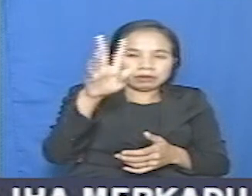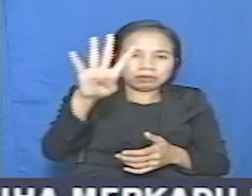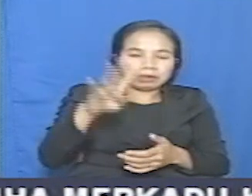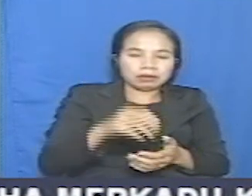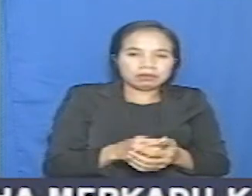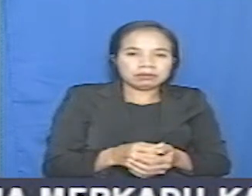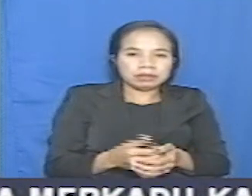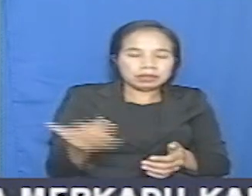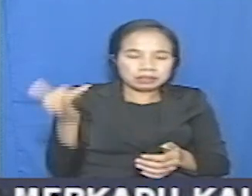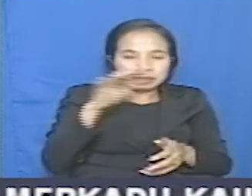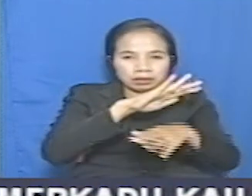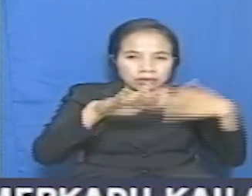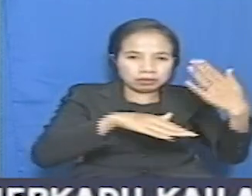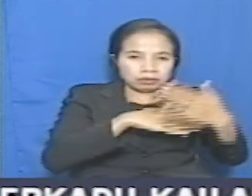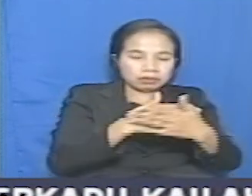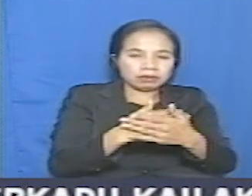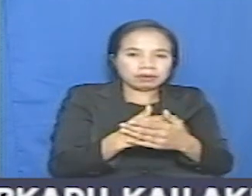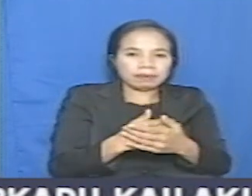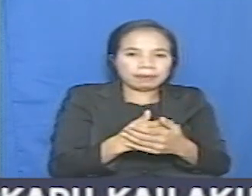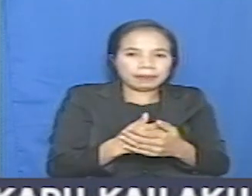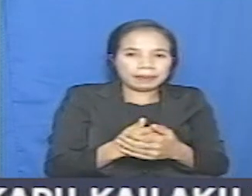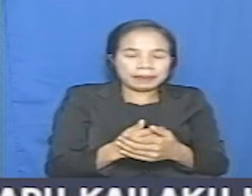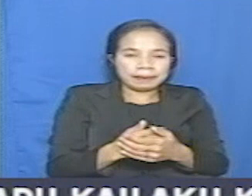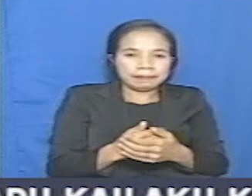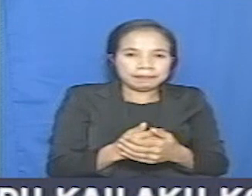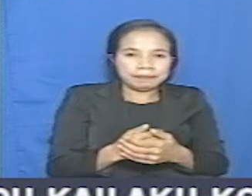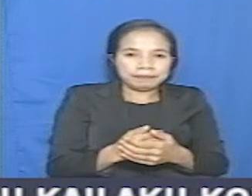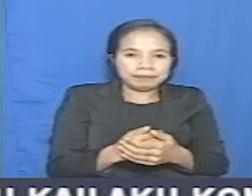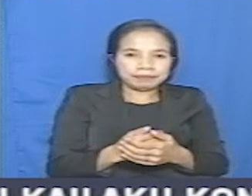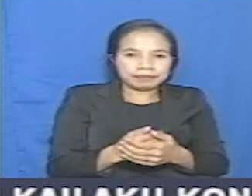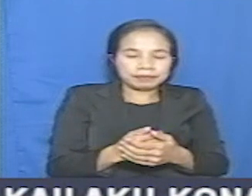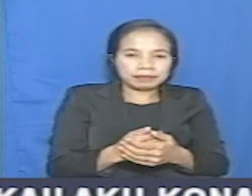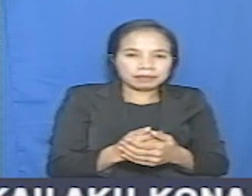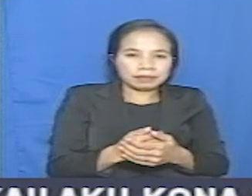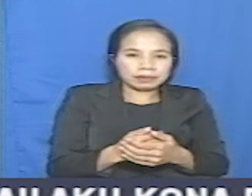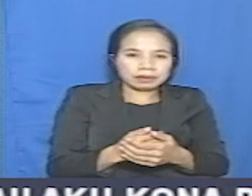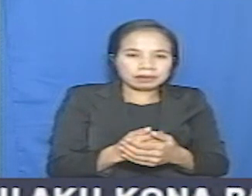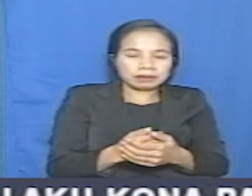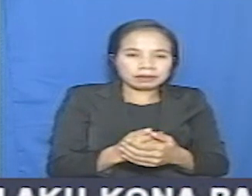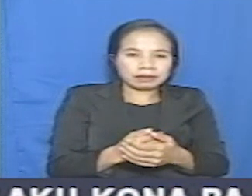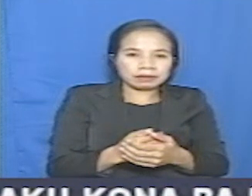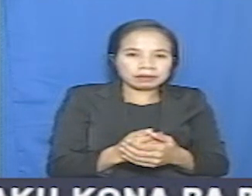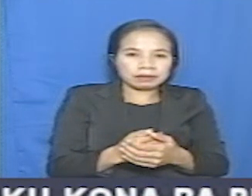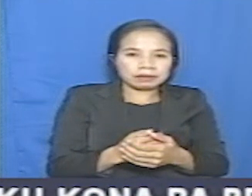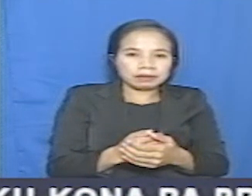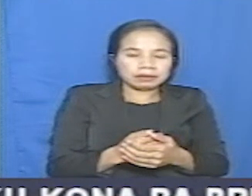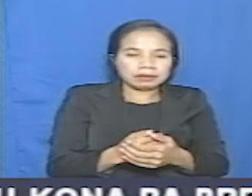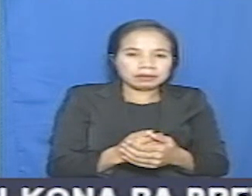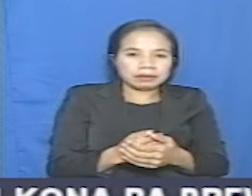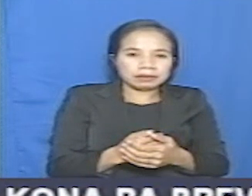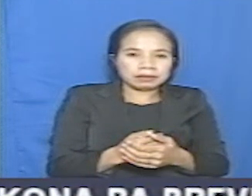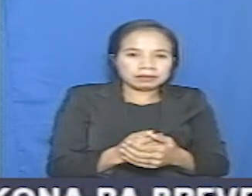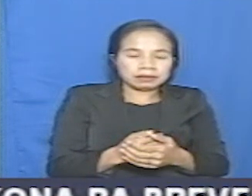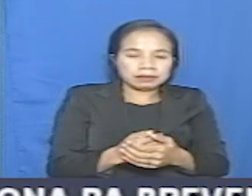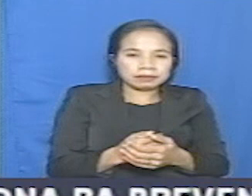que se irão errar maioritariamente por volta de 25.000, no município de Dili, o